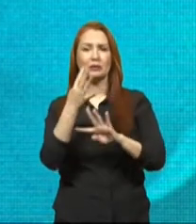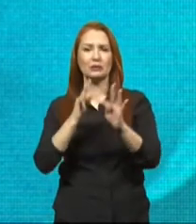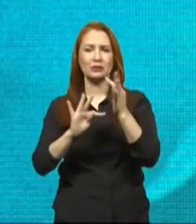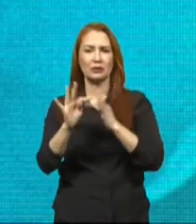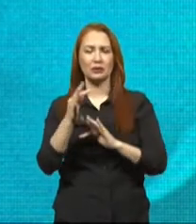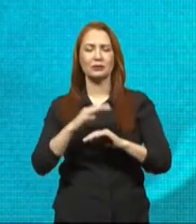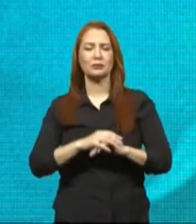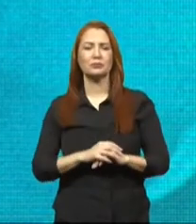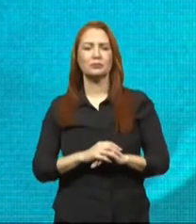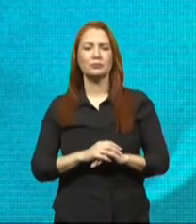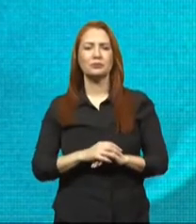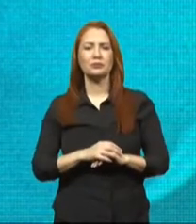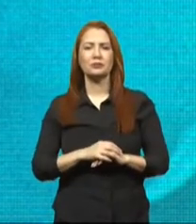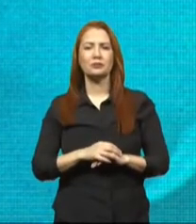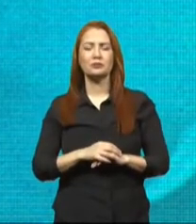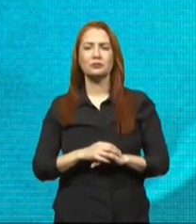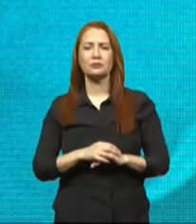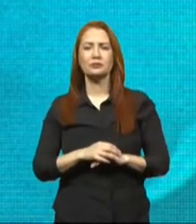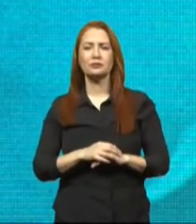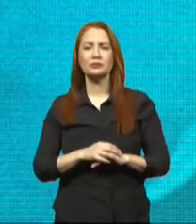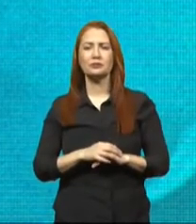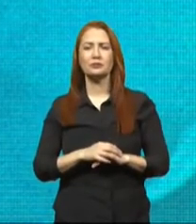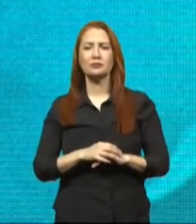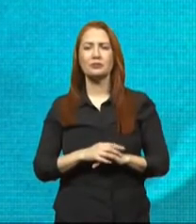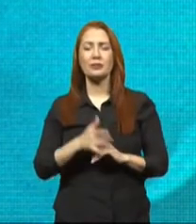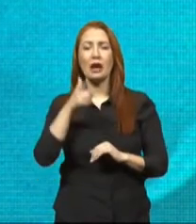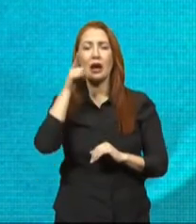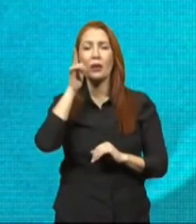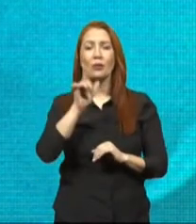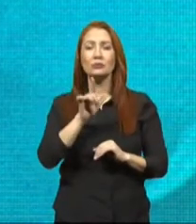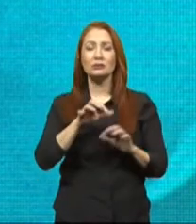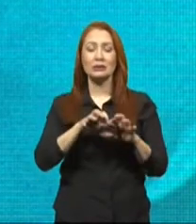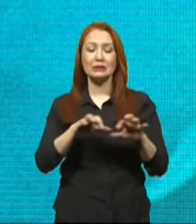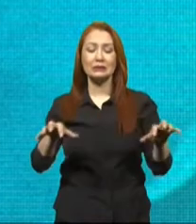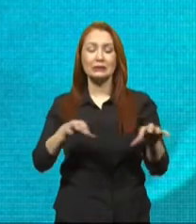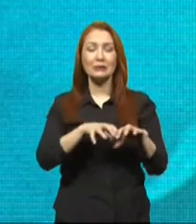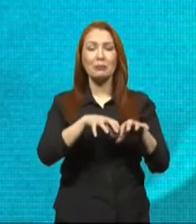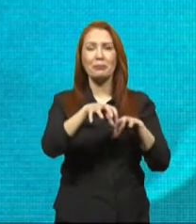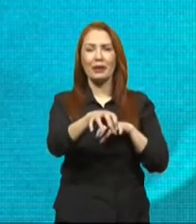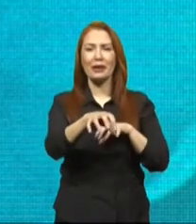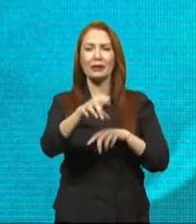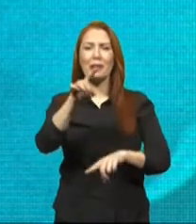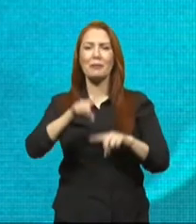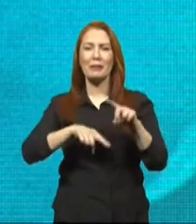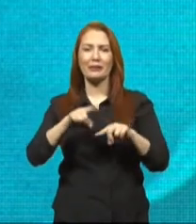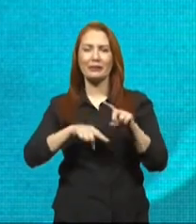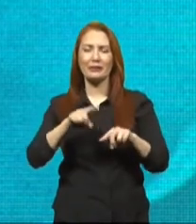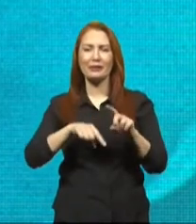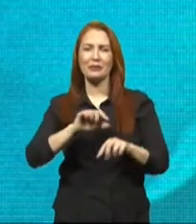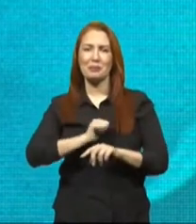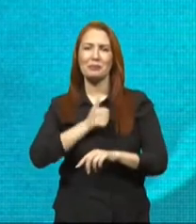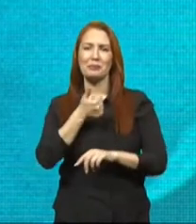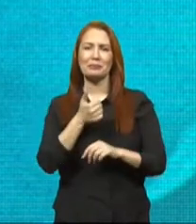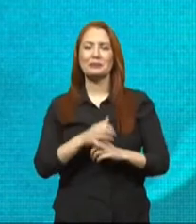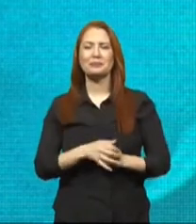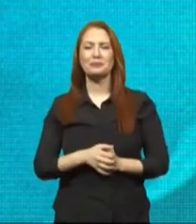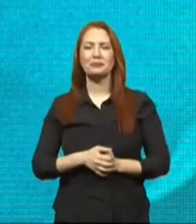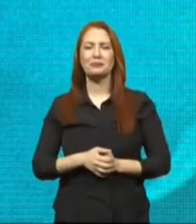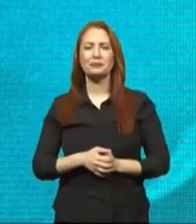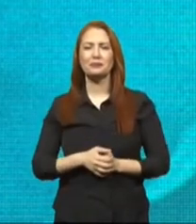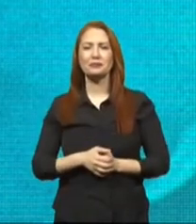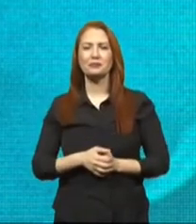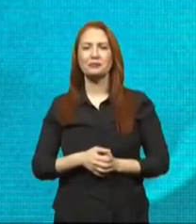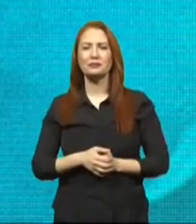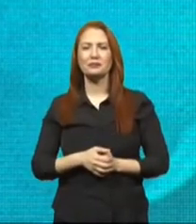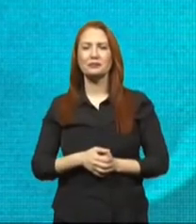nos possibilite a separação dos melhor. Materiais melhor. Uhum. Também